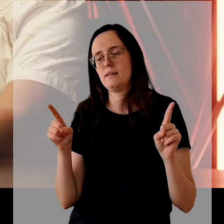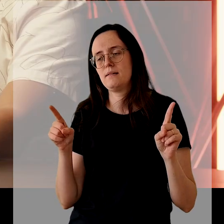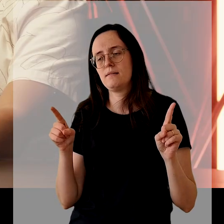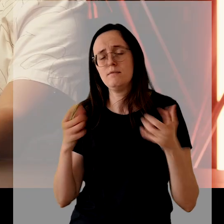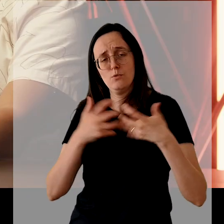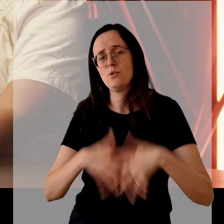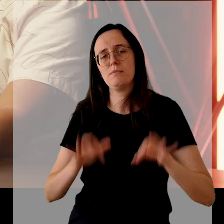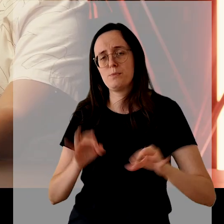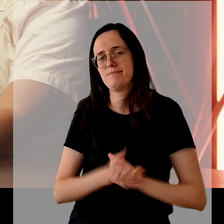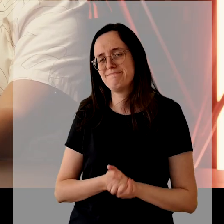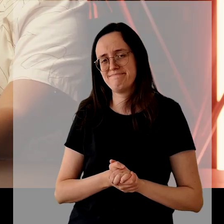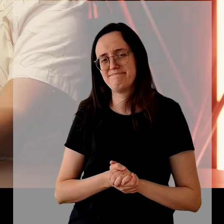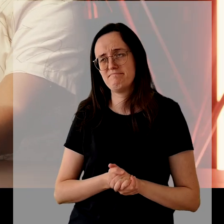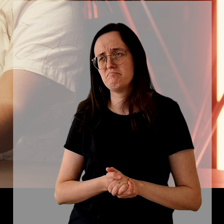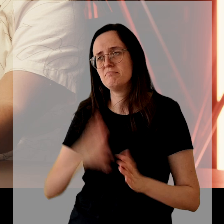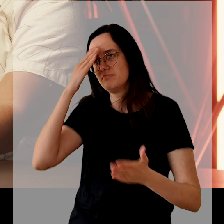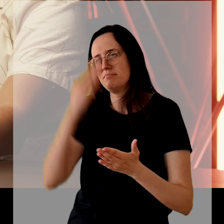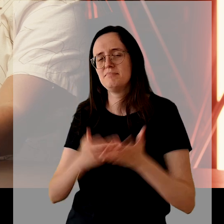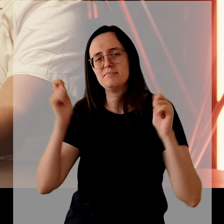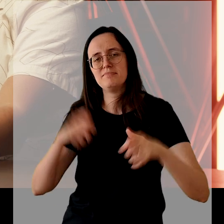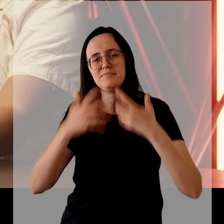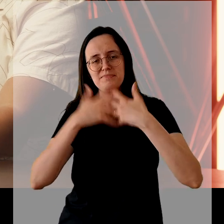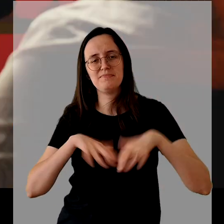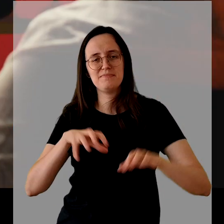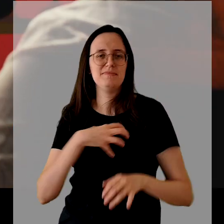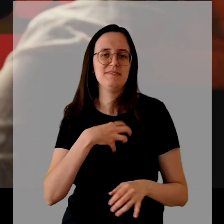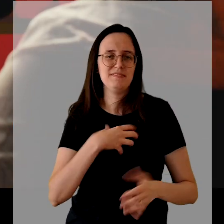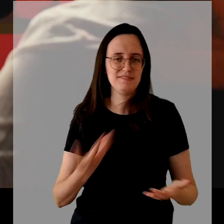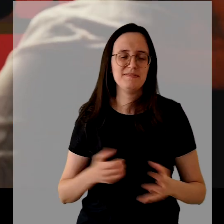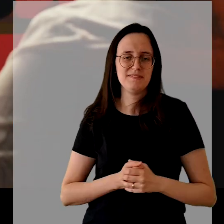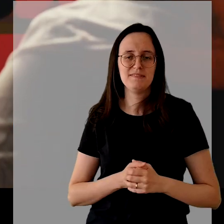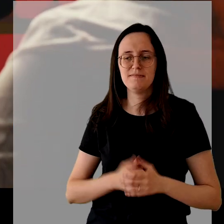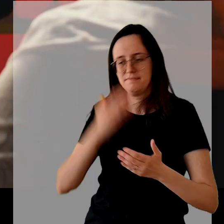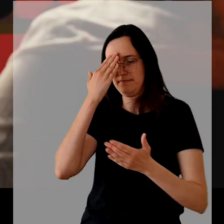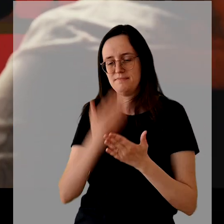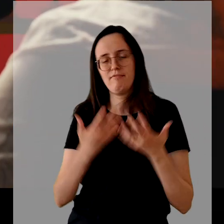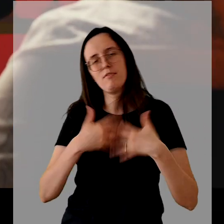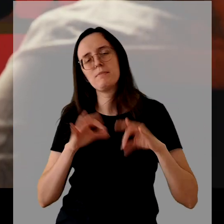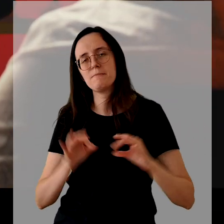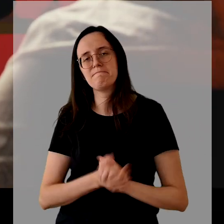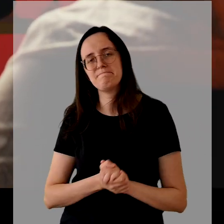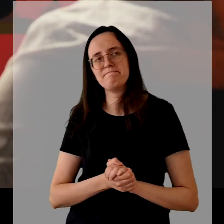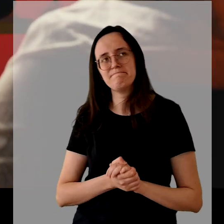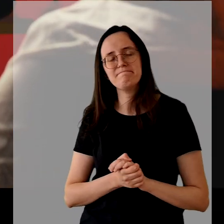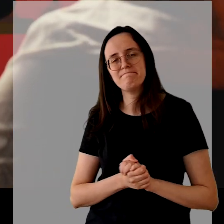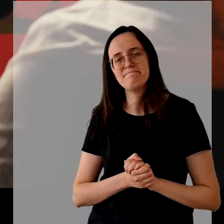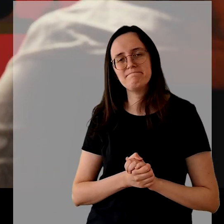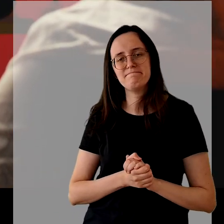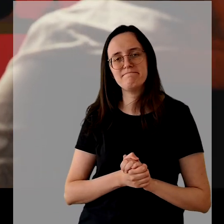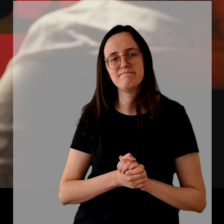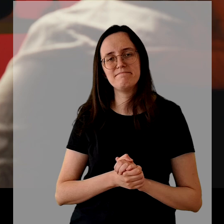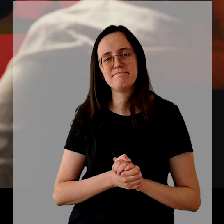mas super funcionou, assim, costuma funcionar, né? De uma maneira ou de outra, você acaba funcionando, né? Que legal.